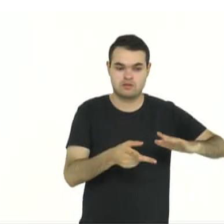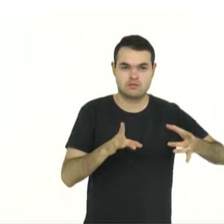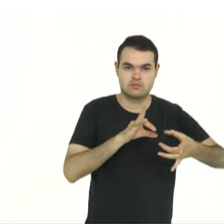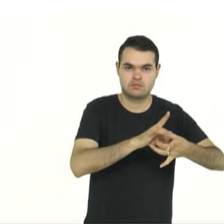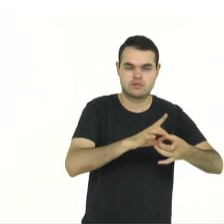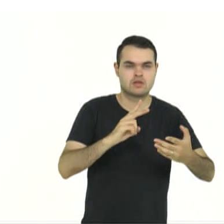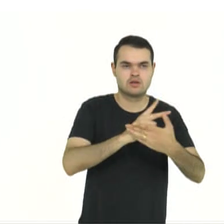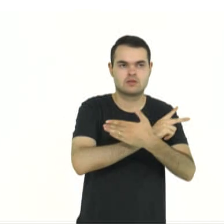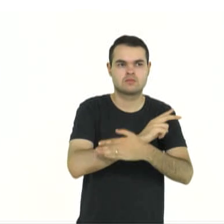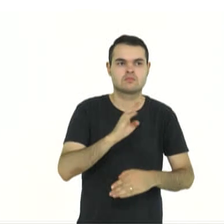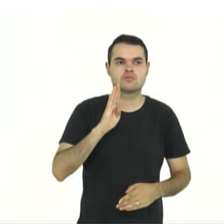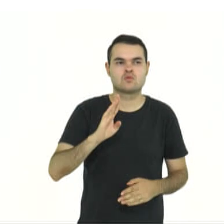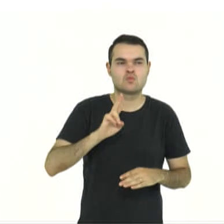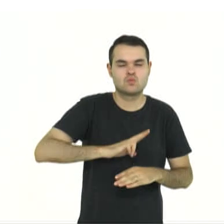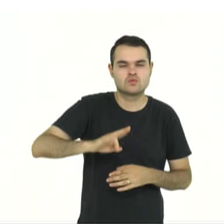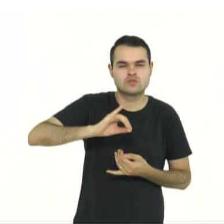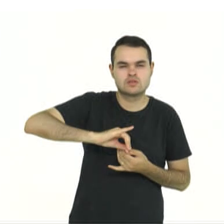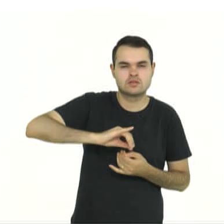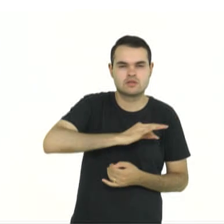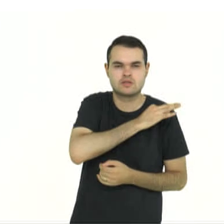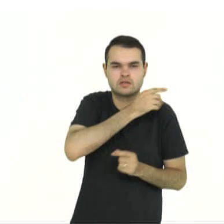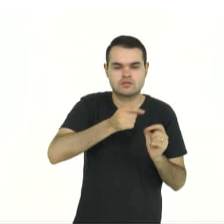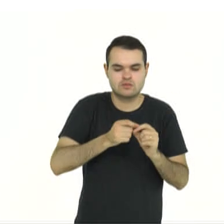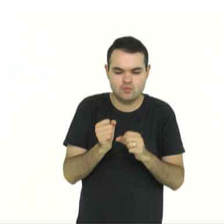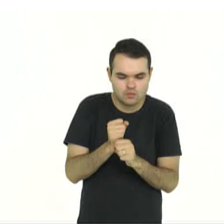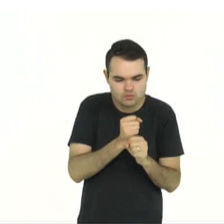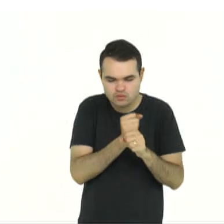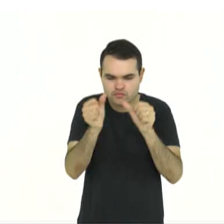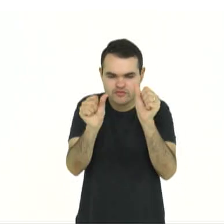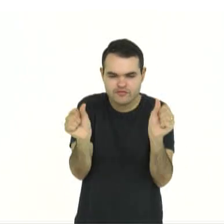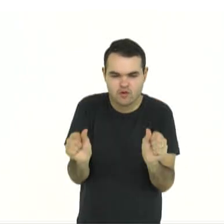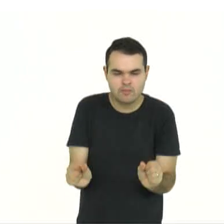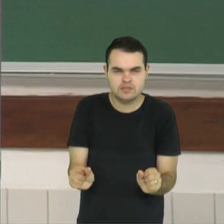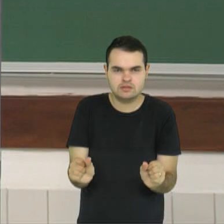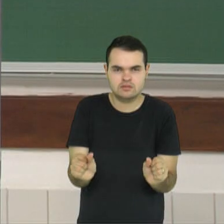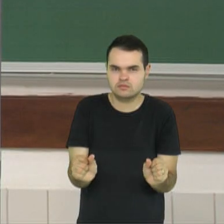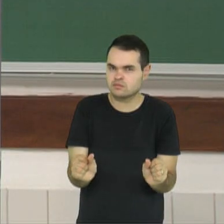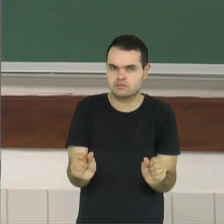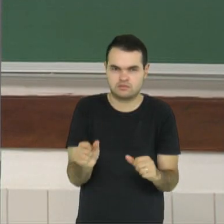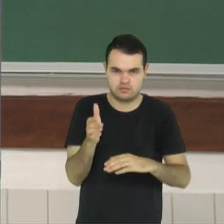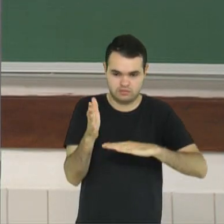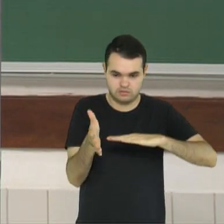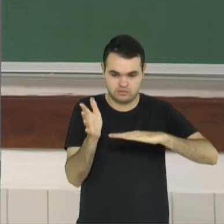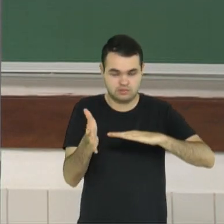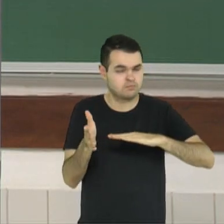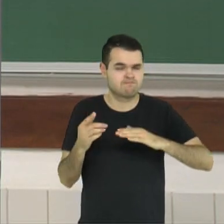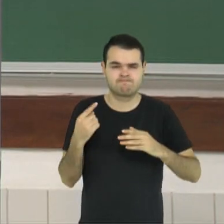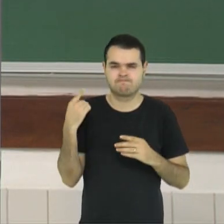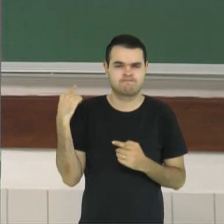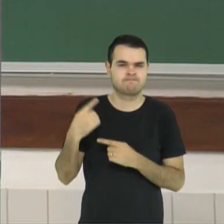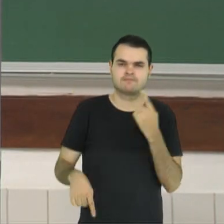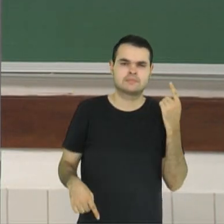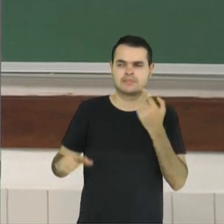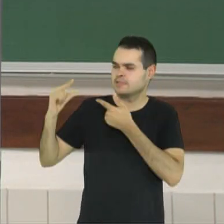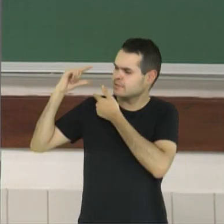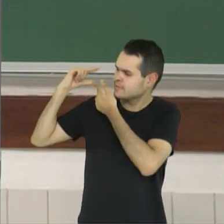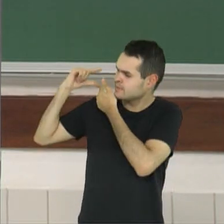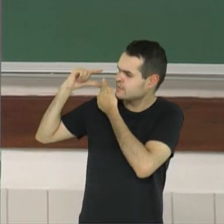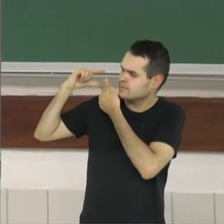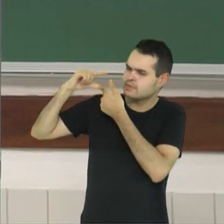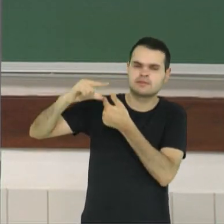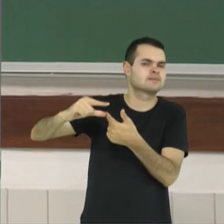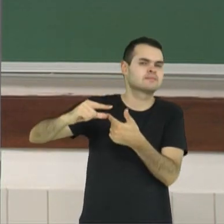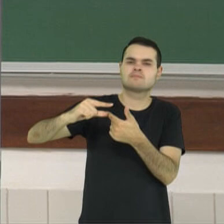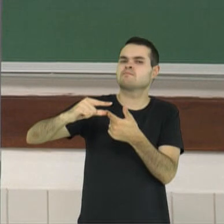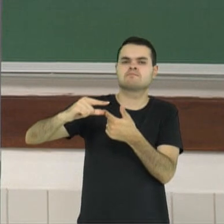errada. Utiliza técnicas e suportes tradicionais da construção das formas. Gente, a arte contemporânea ela não tem nada de tradicional. Ela usa tudo